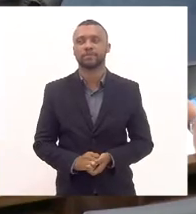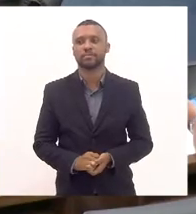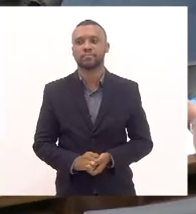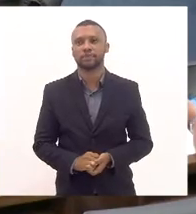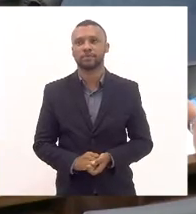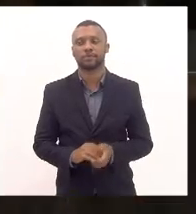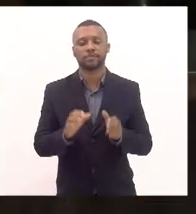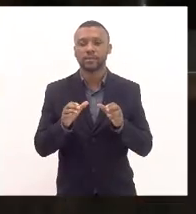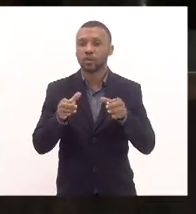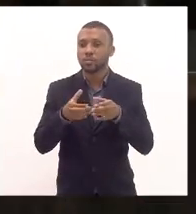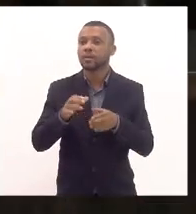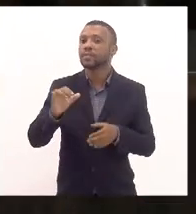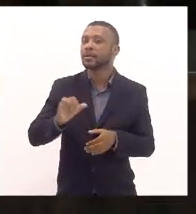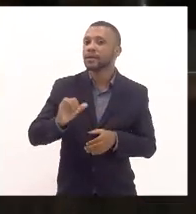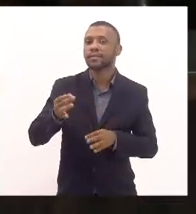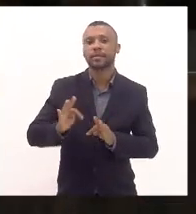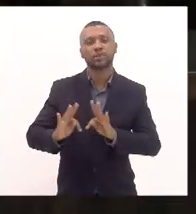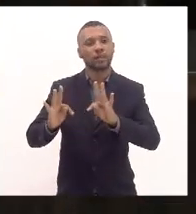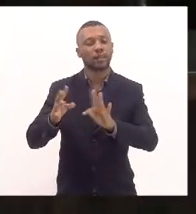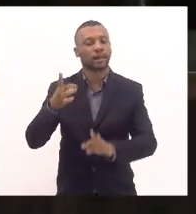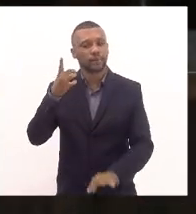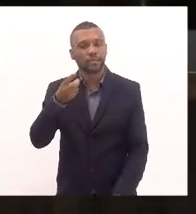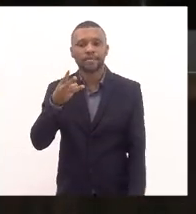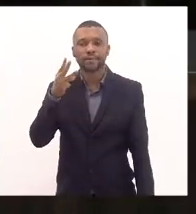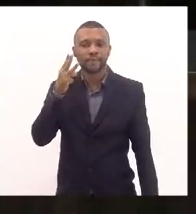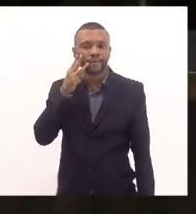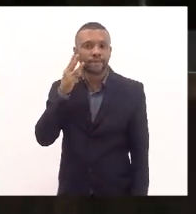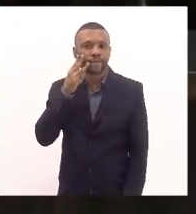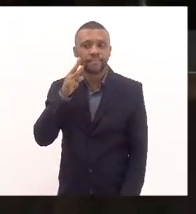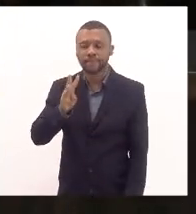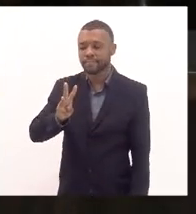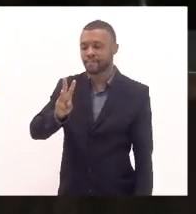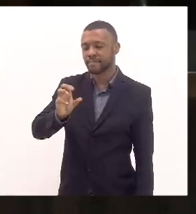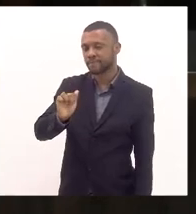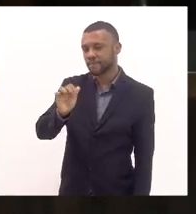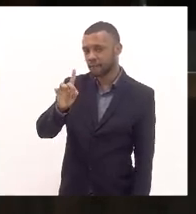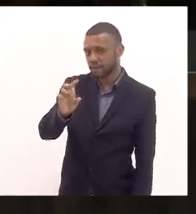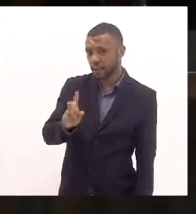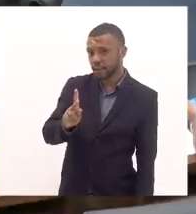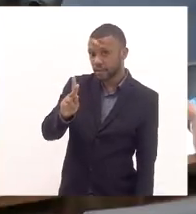e da comissão de ciência e tecnologia Deputado waldeck Carneiro